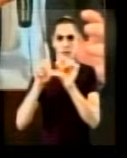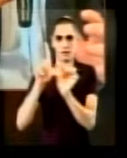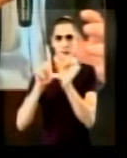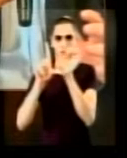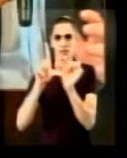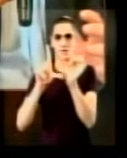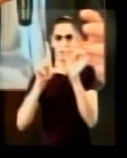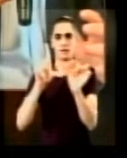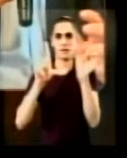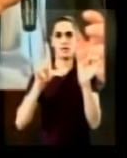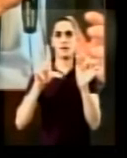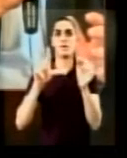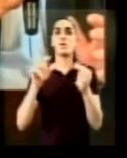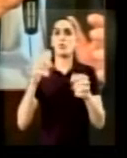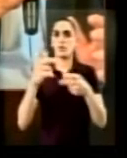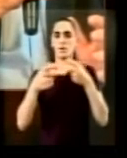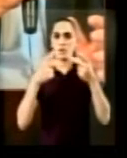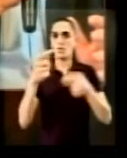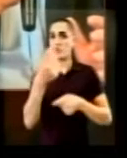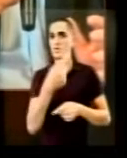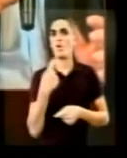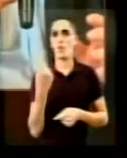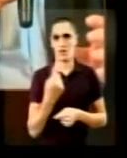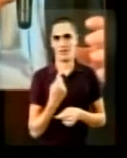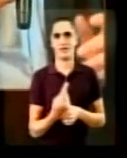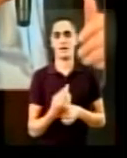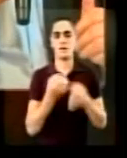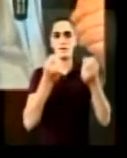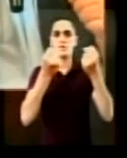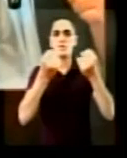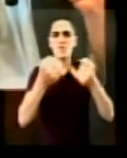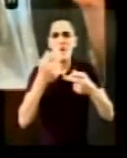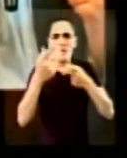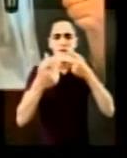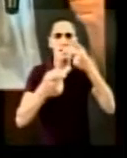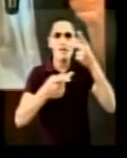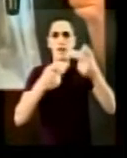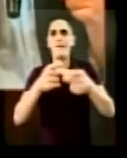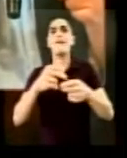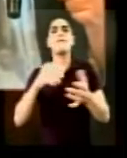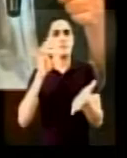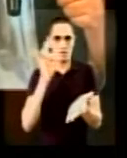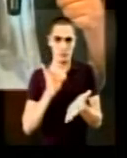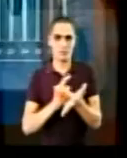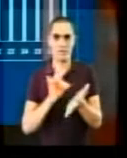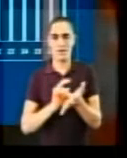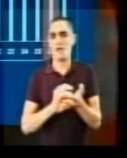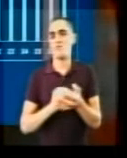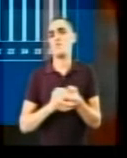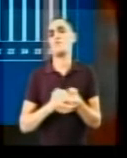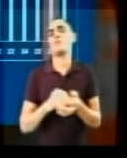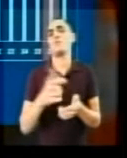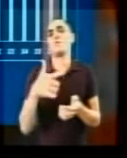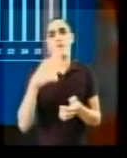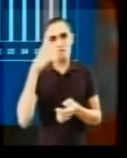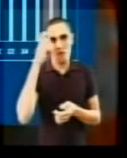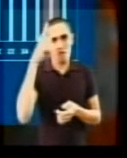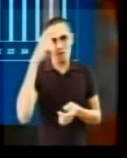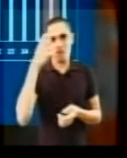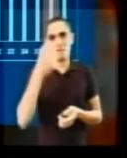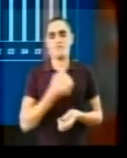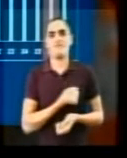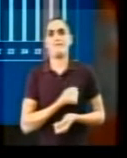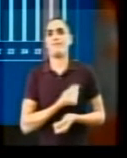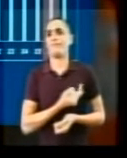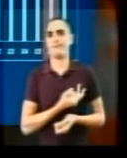inventamos números. Como você pode ver, aí você vê que na